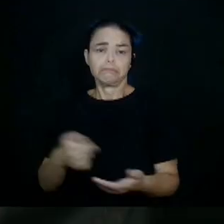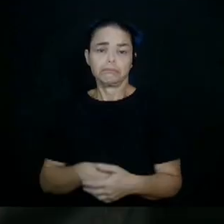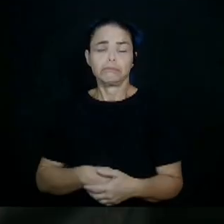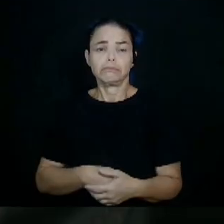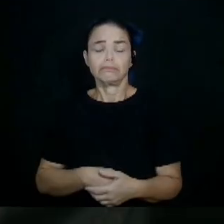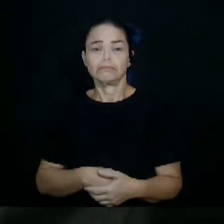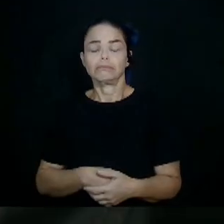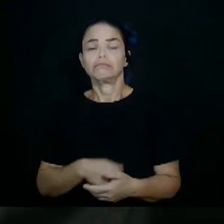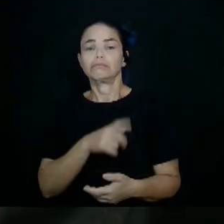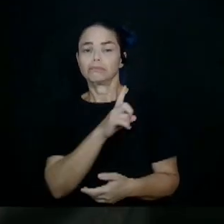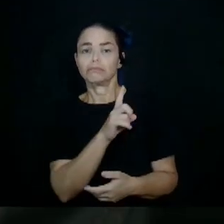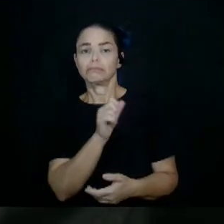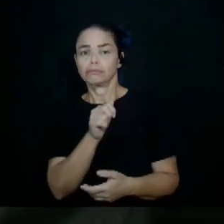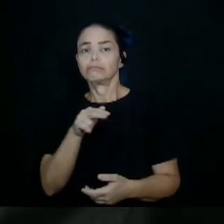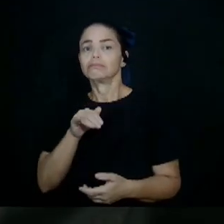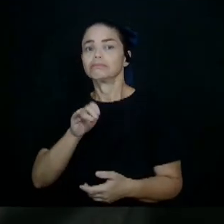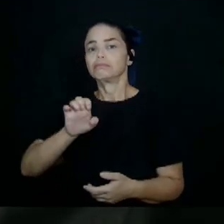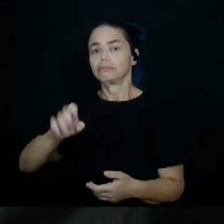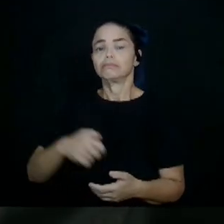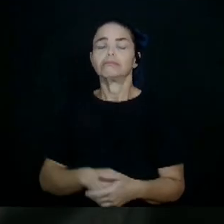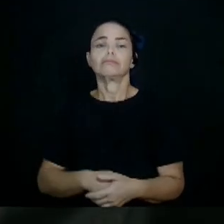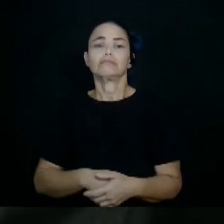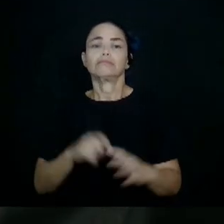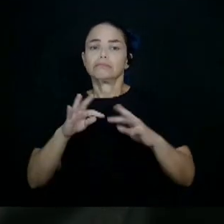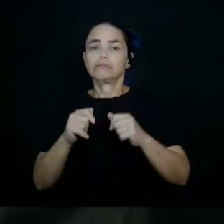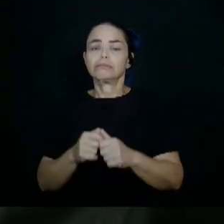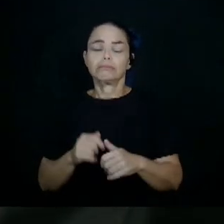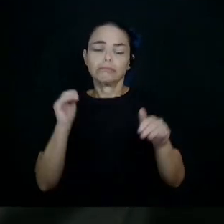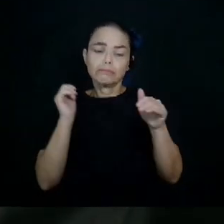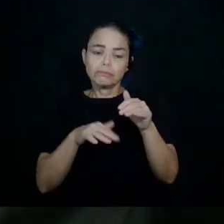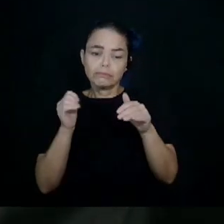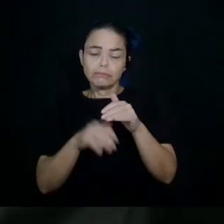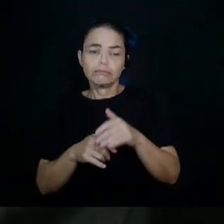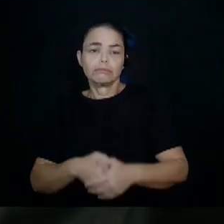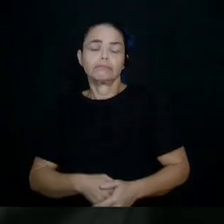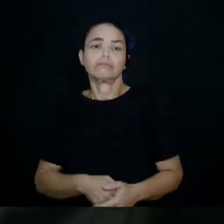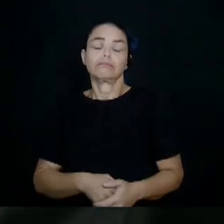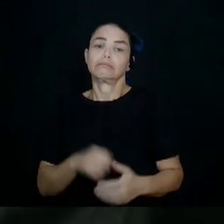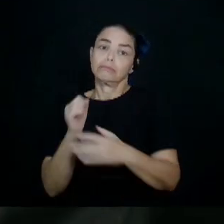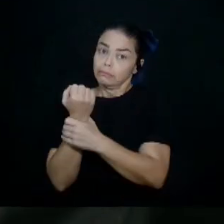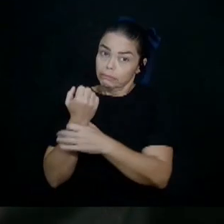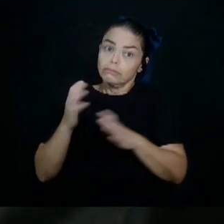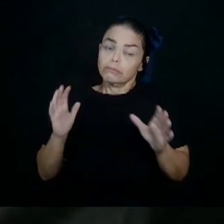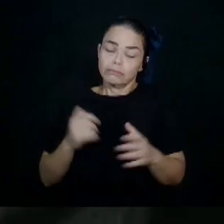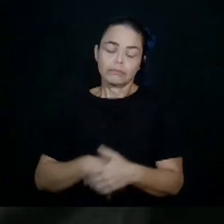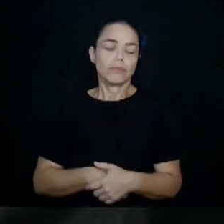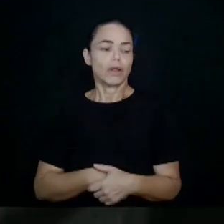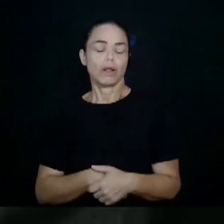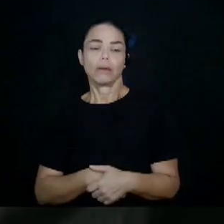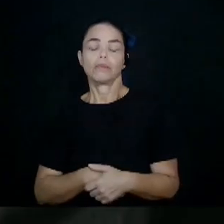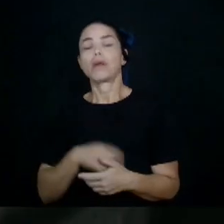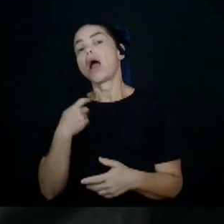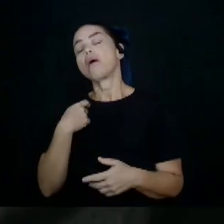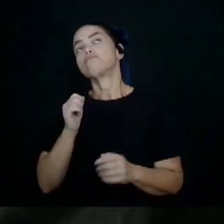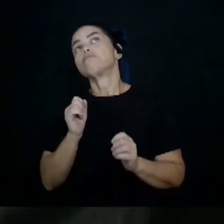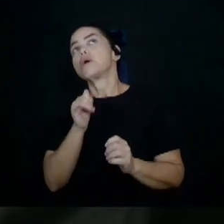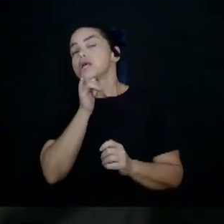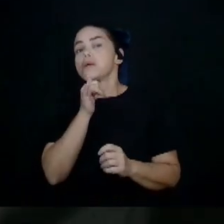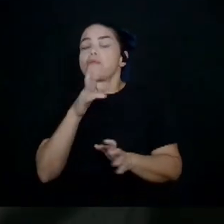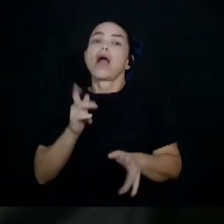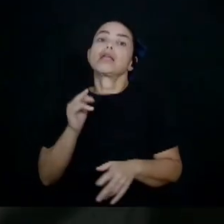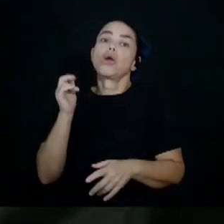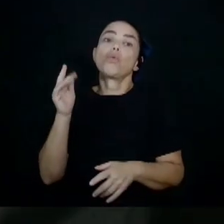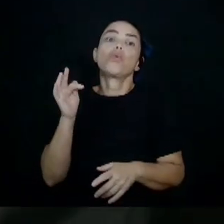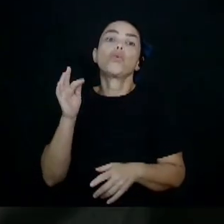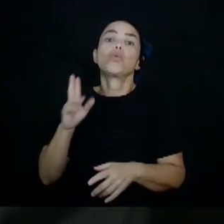Daiane. Todo mundo já guardou algo por garantia, né? Mas quando esse comportamento deixa de ser o